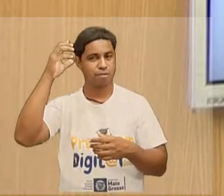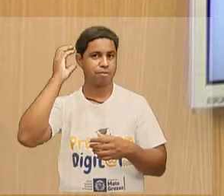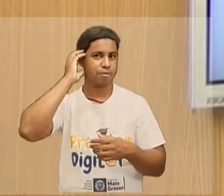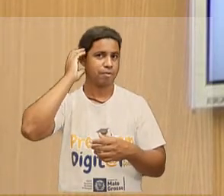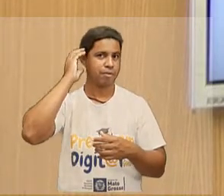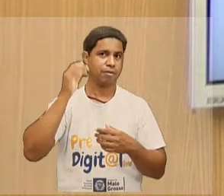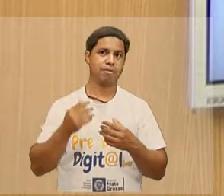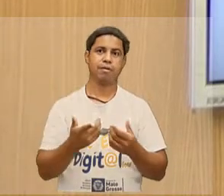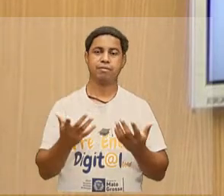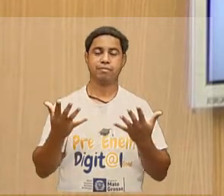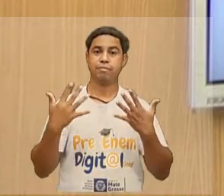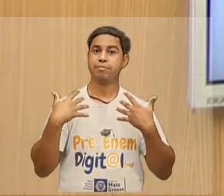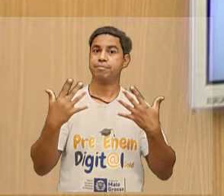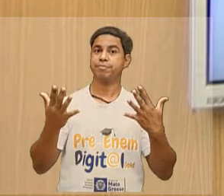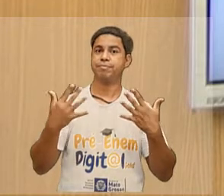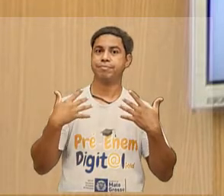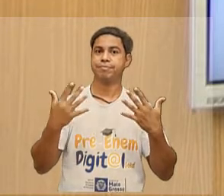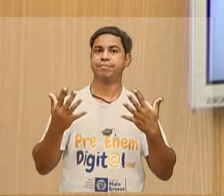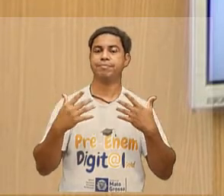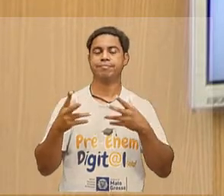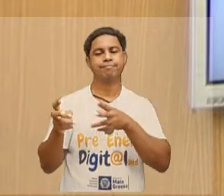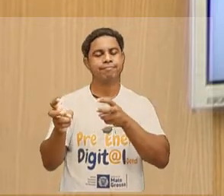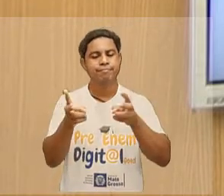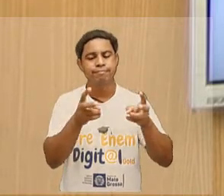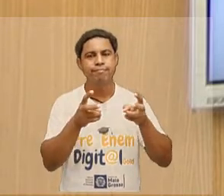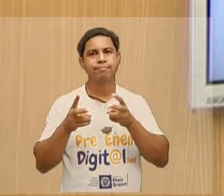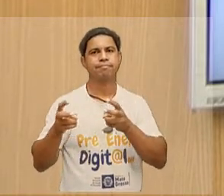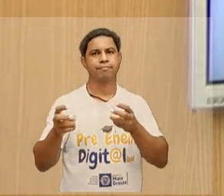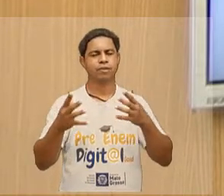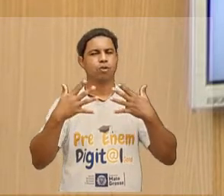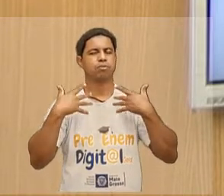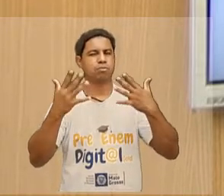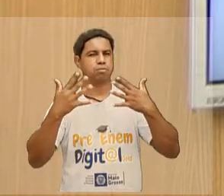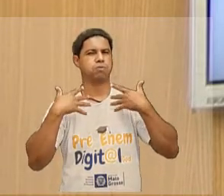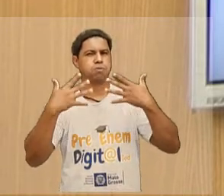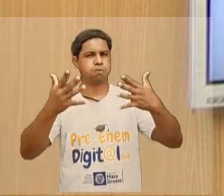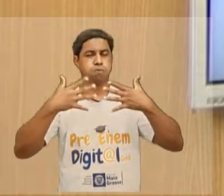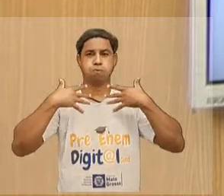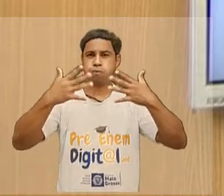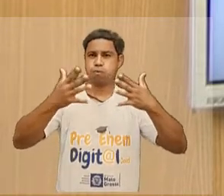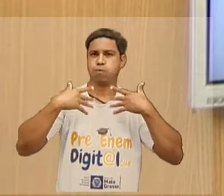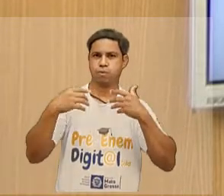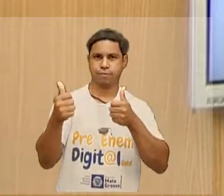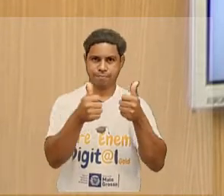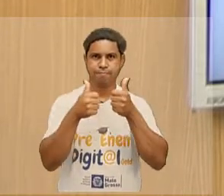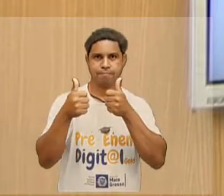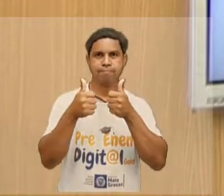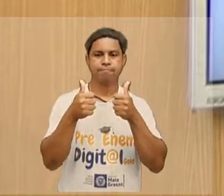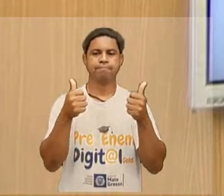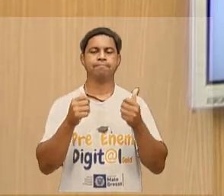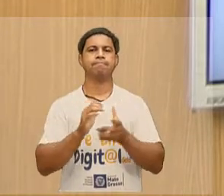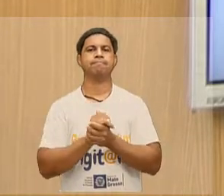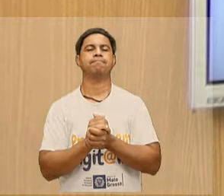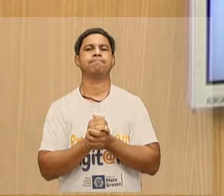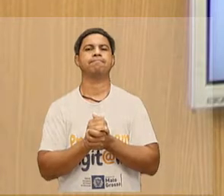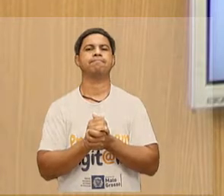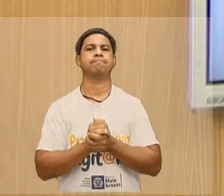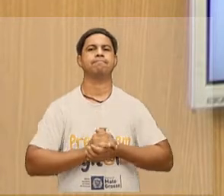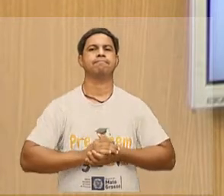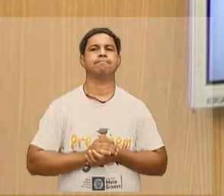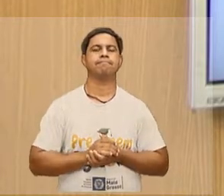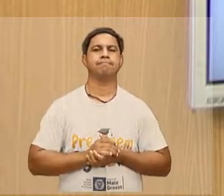importante você prestar atenção no clima e nos conceitos associados à temperatura, ok? Fechou, moçadinha?